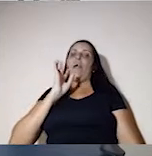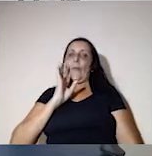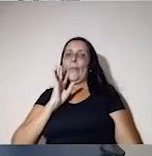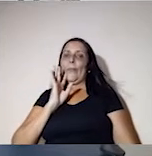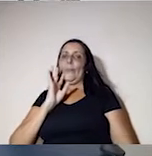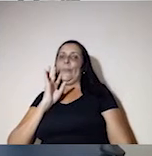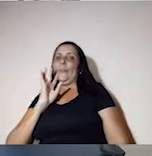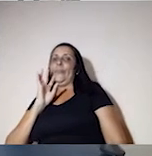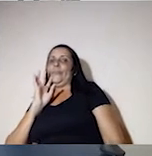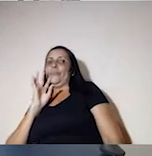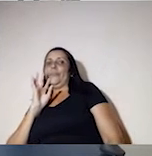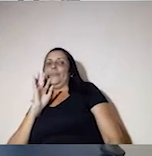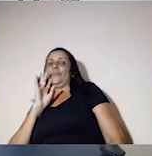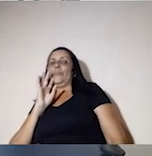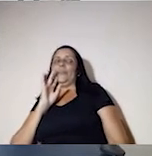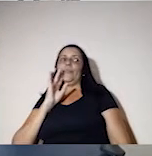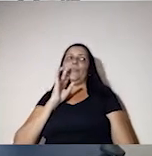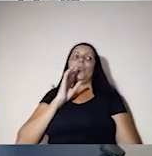bem legal.